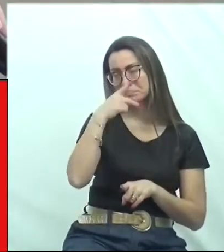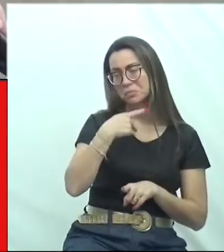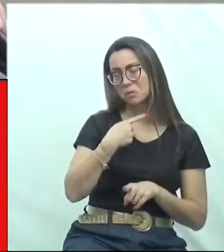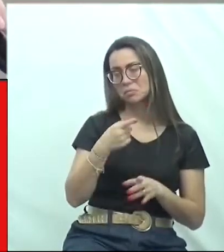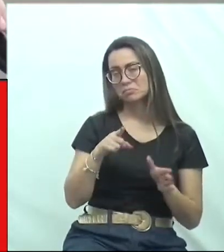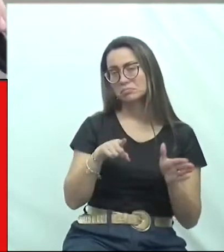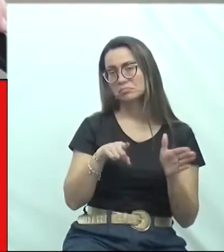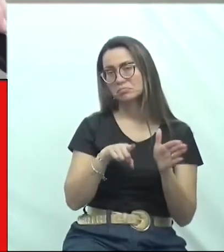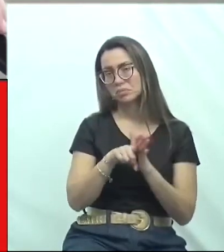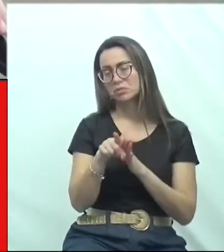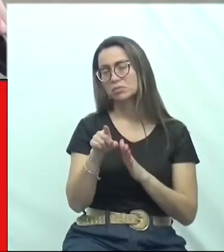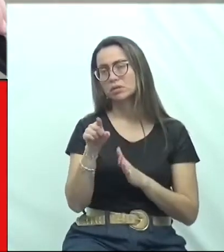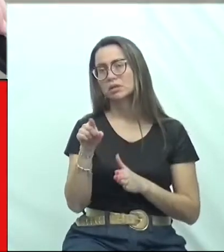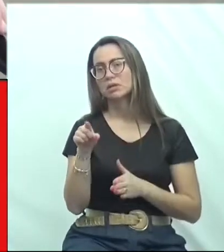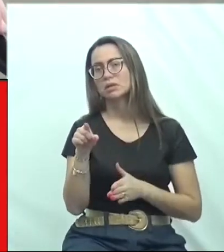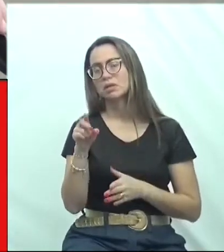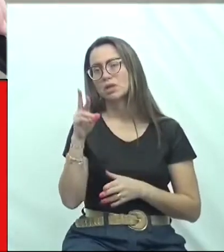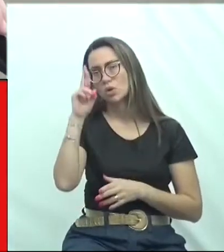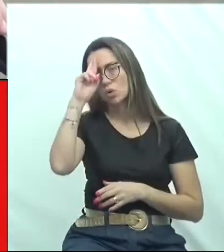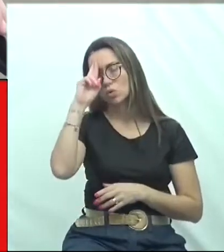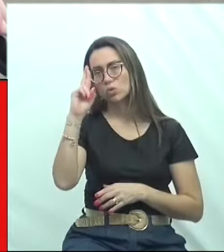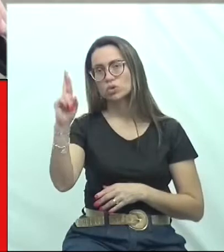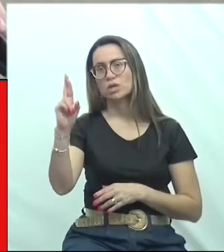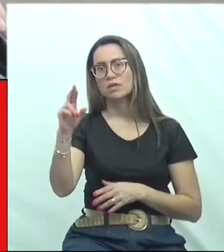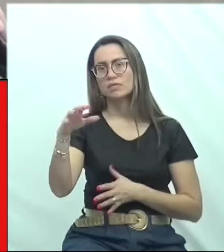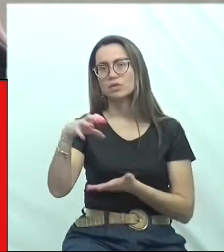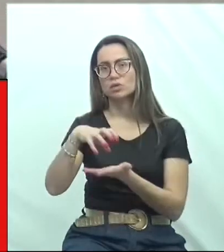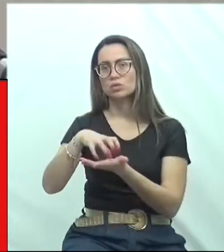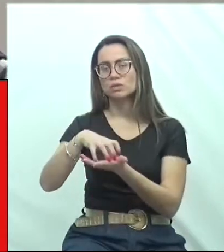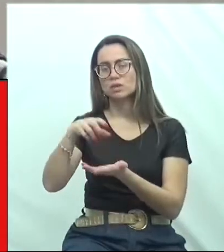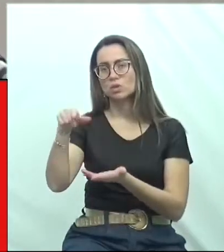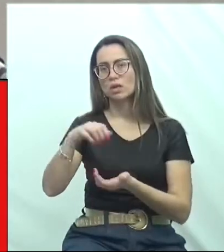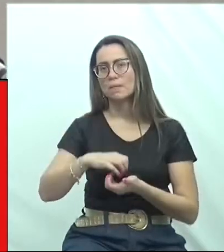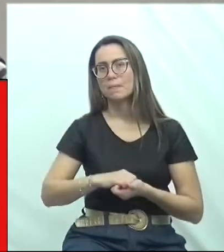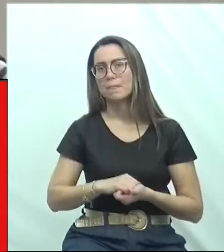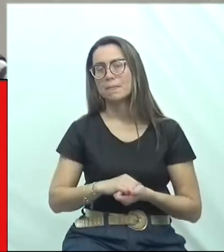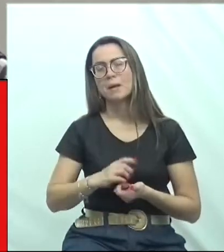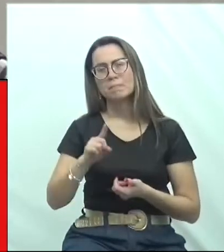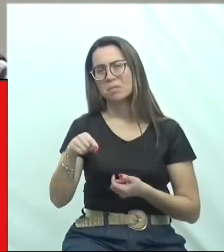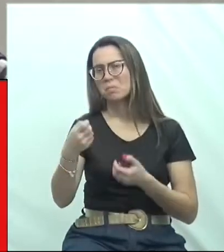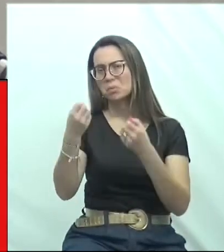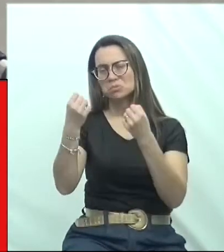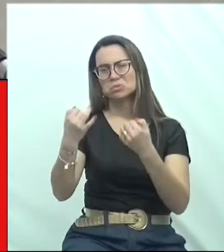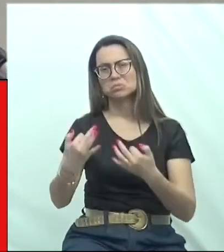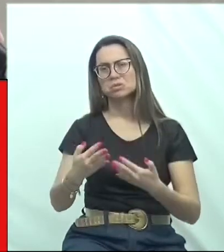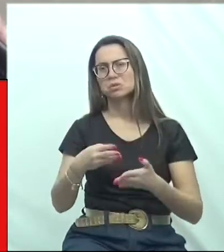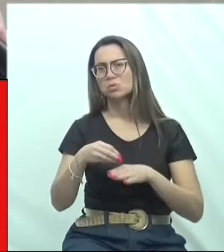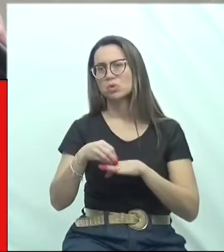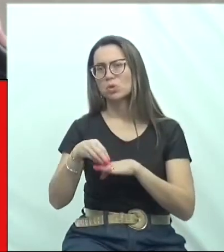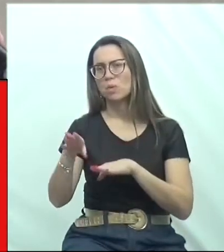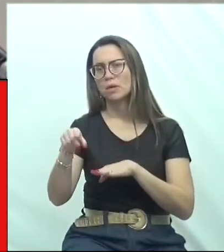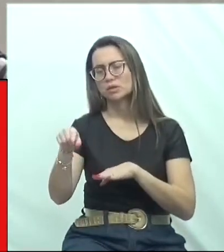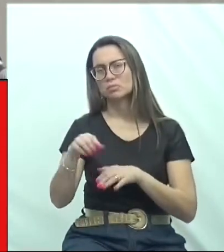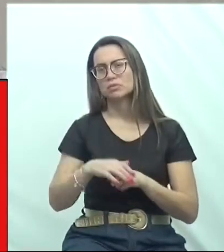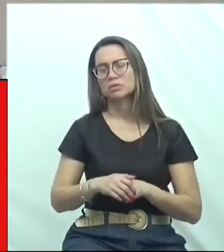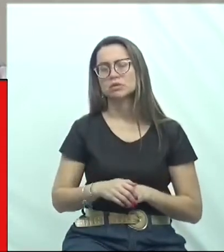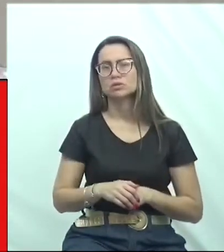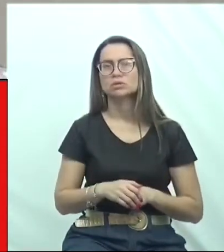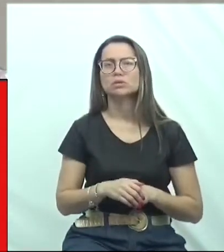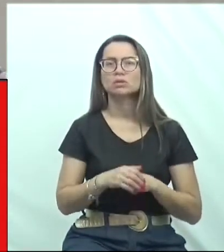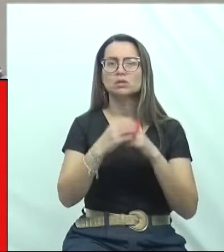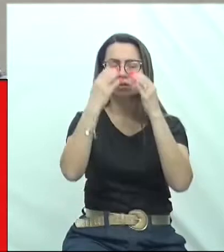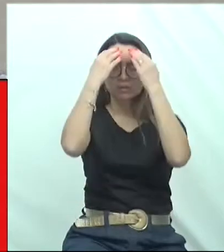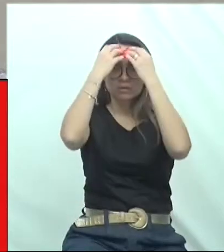questionei o chefe do setor lá de divisão, de MEL. Eu até posso passar depois esse e-mail que eu recebi de retorno, que